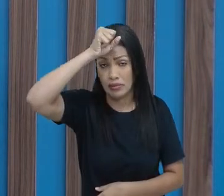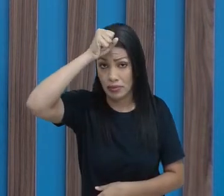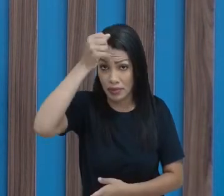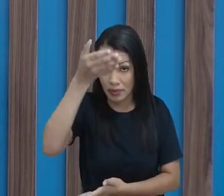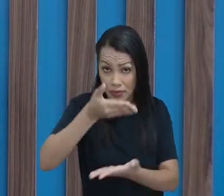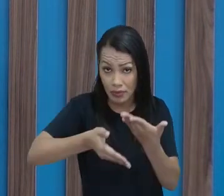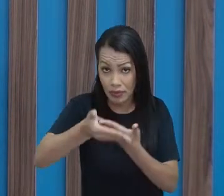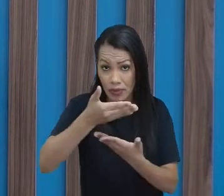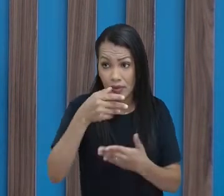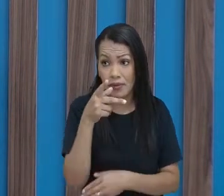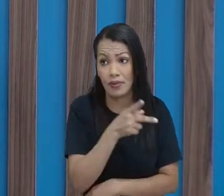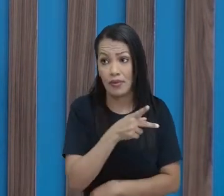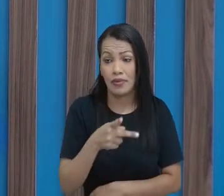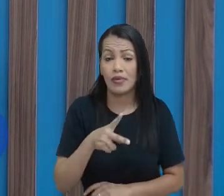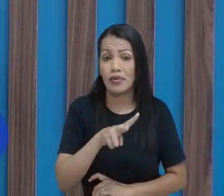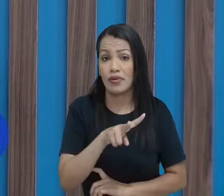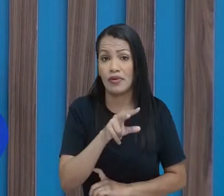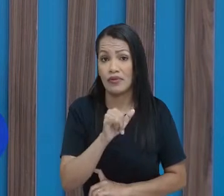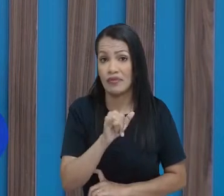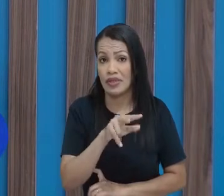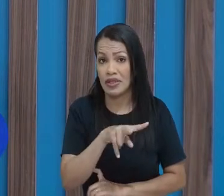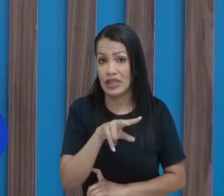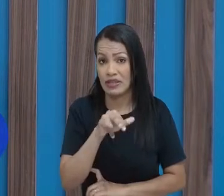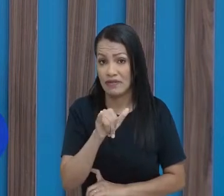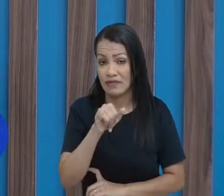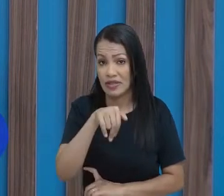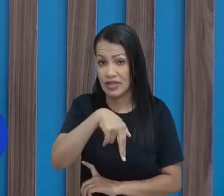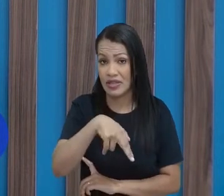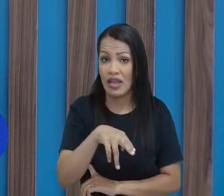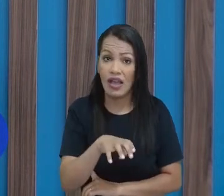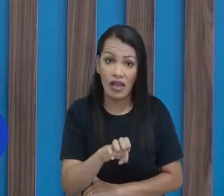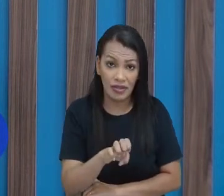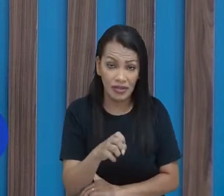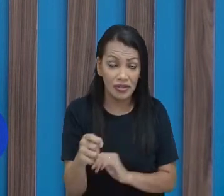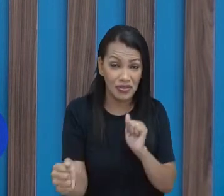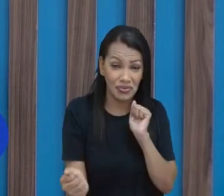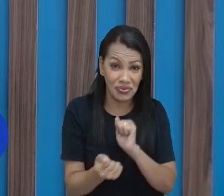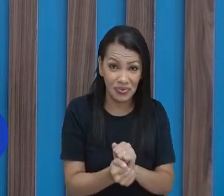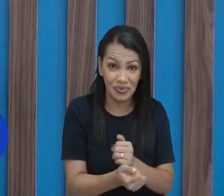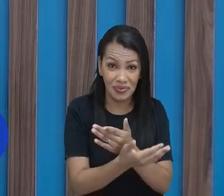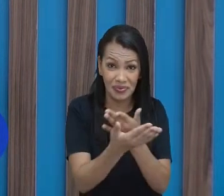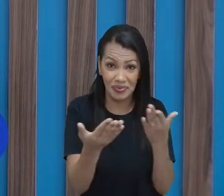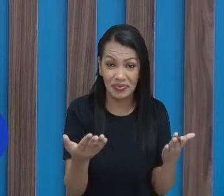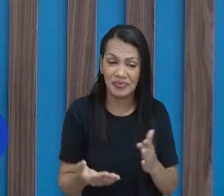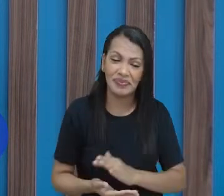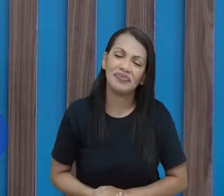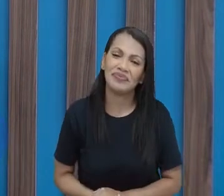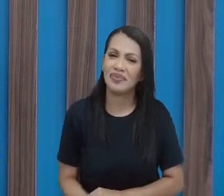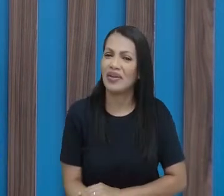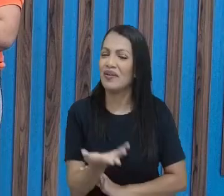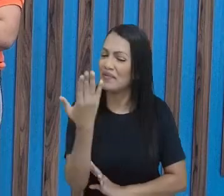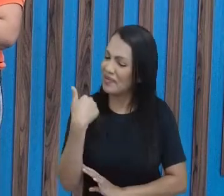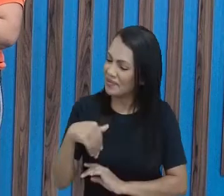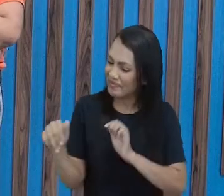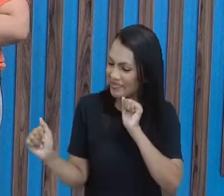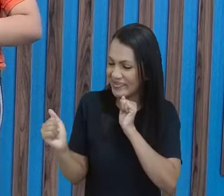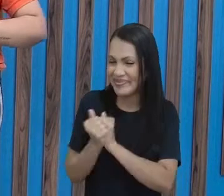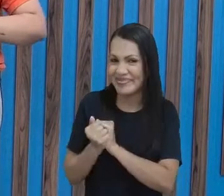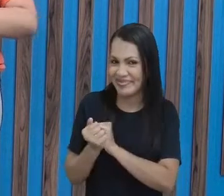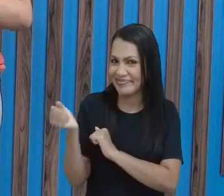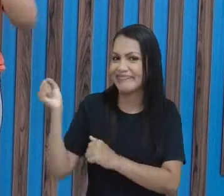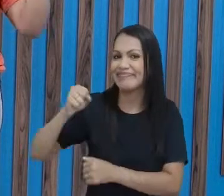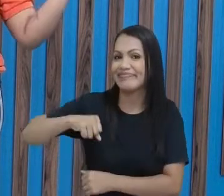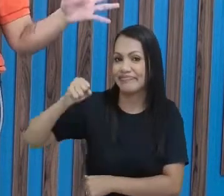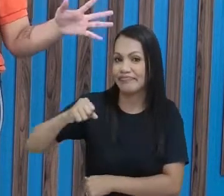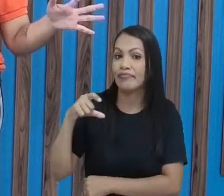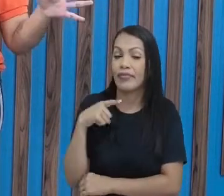aprendizagem com a professora Viviane Santos e com vocês. Vamos juntos? Simbora, vamos juntos, né? A gente tem